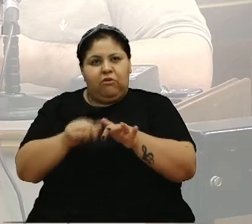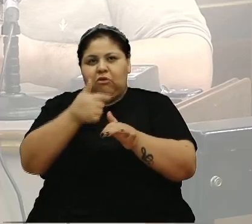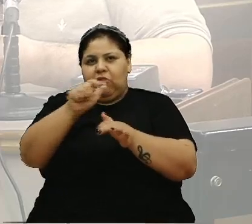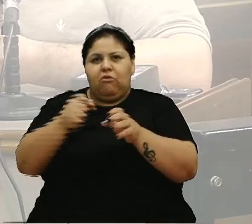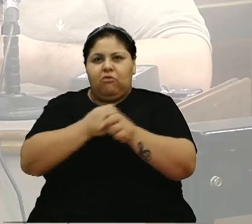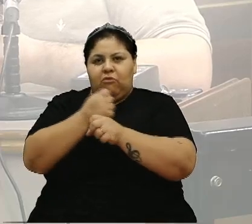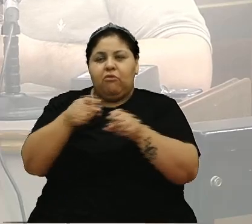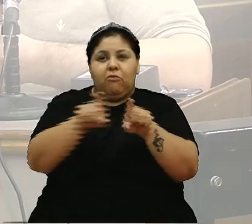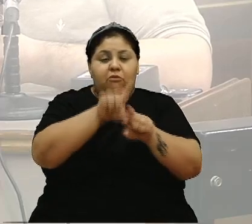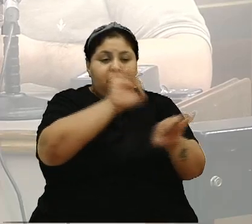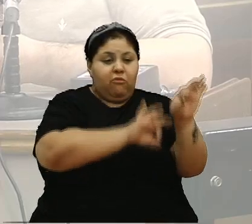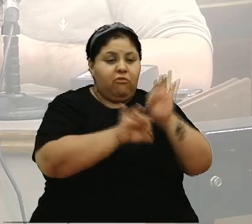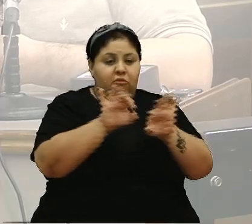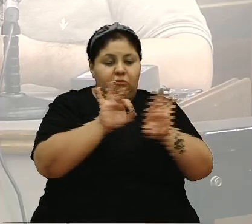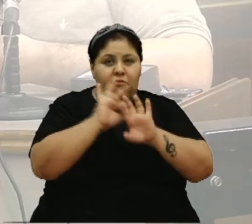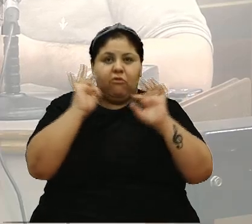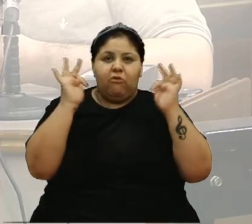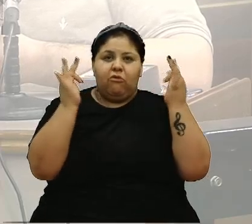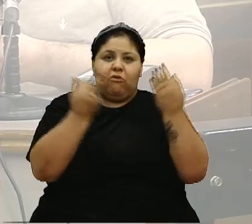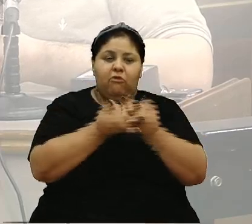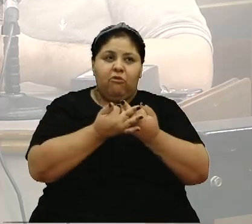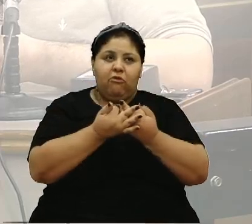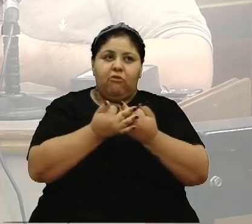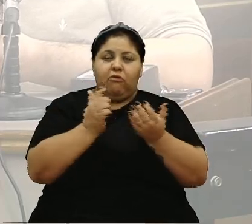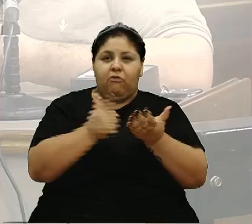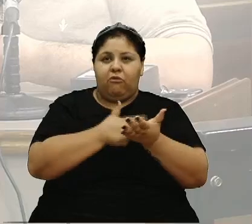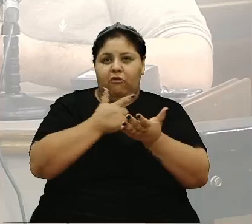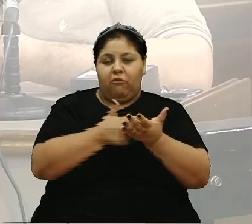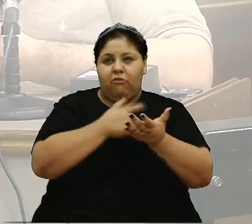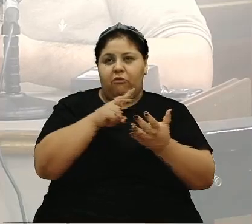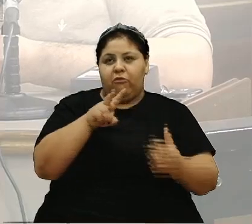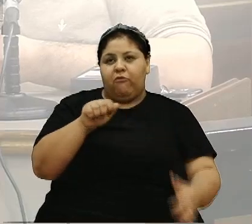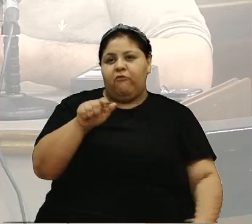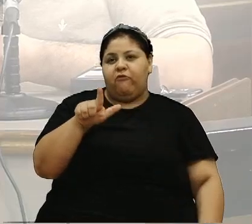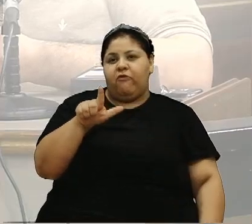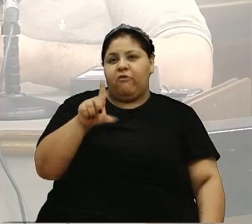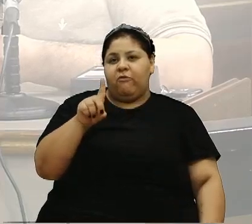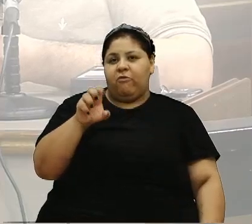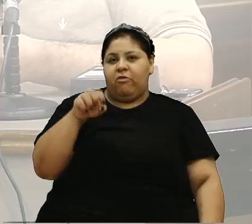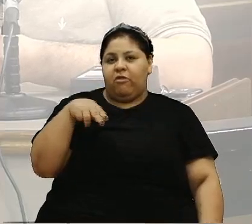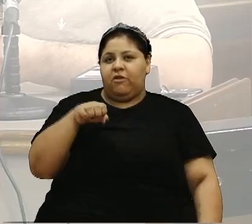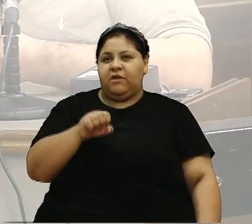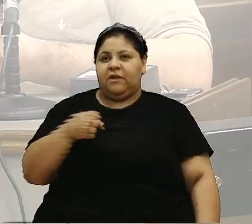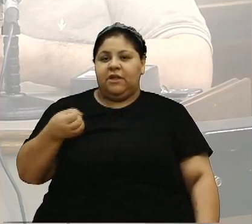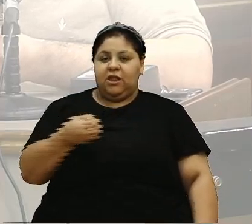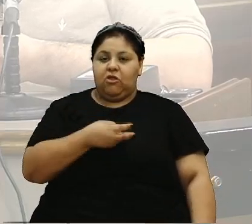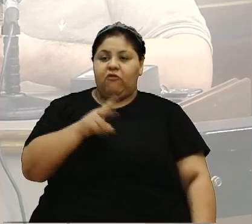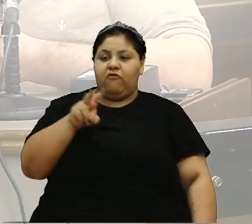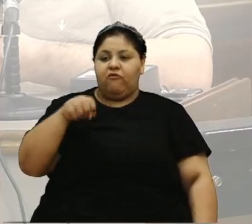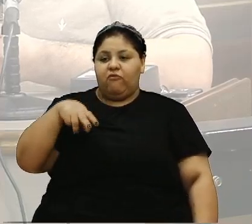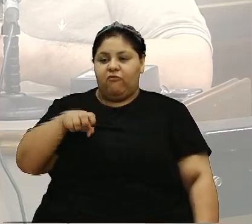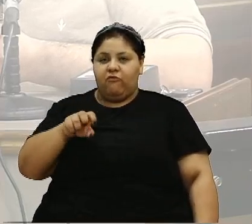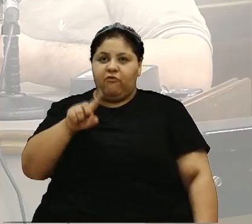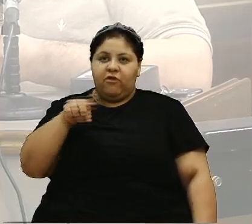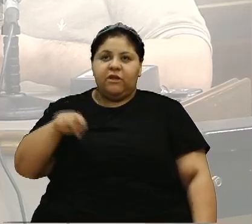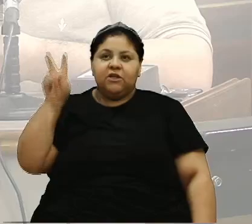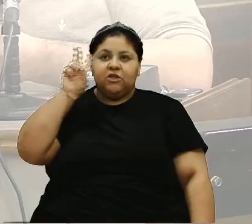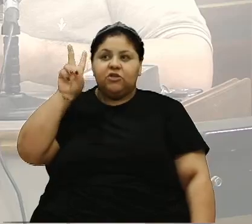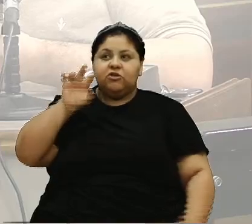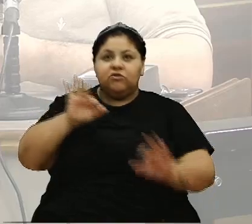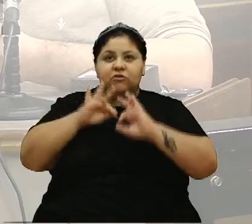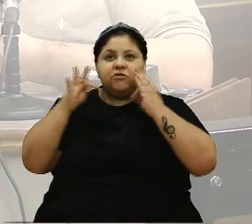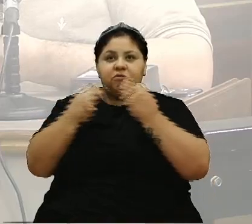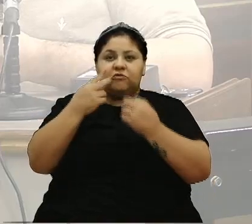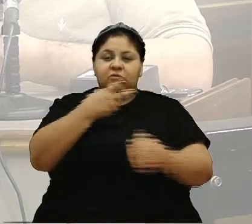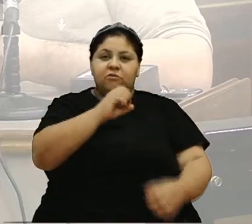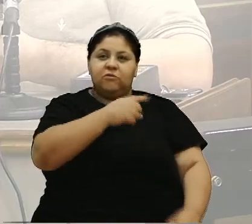organizou, junto com seus parentes, a obra de Valdimis, A Nova Veneza, História da Família Mioranza,